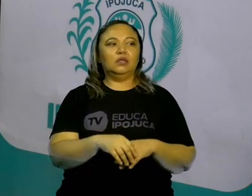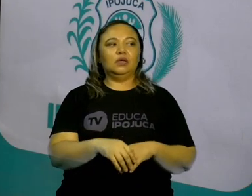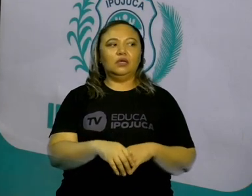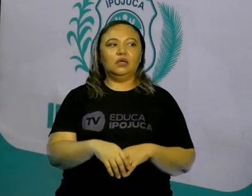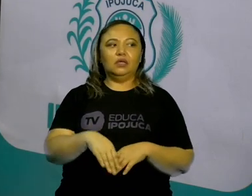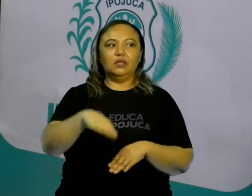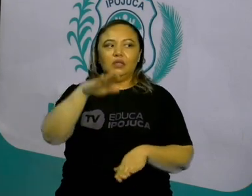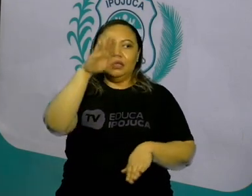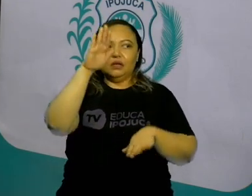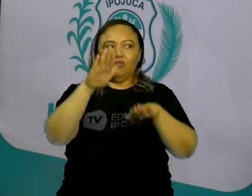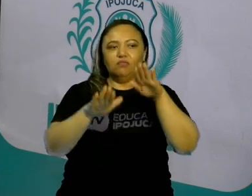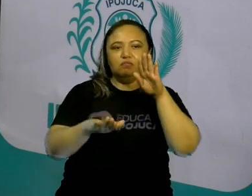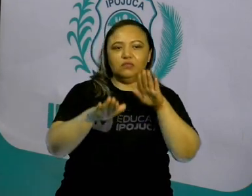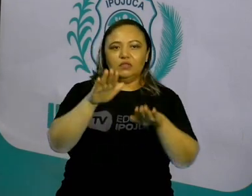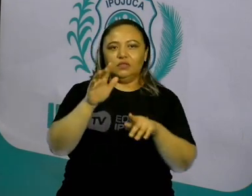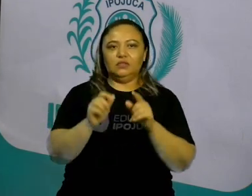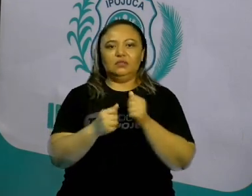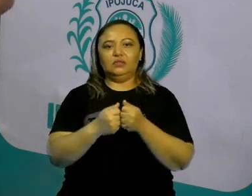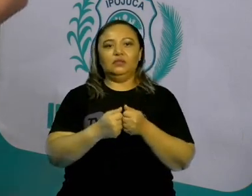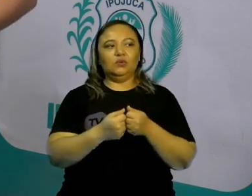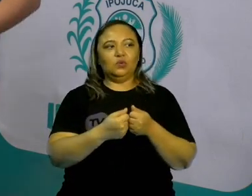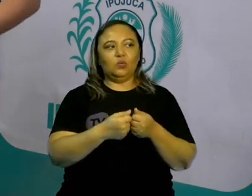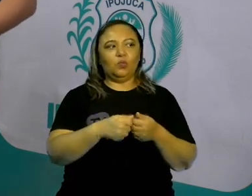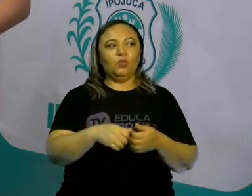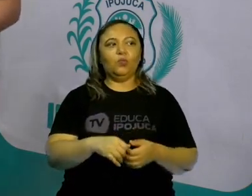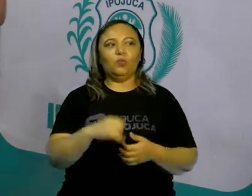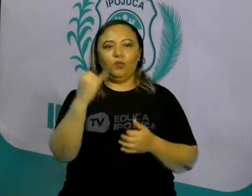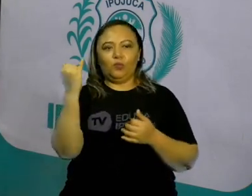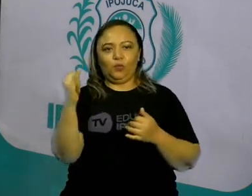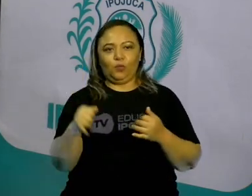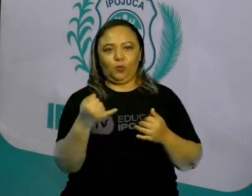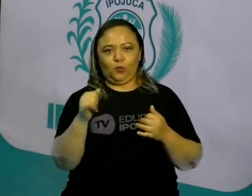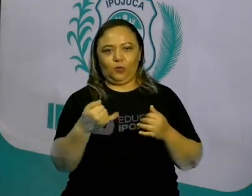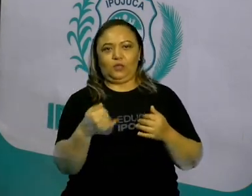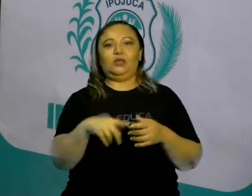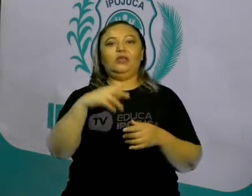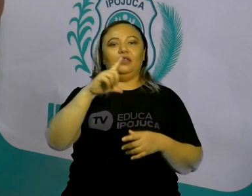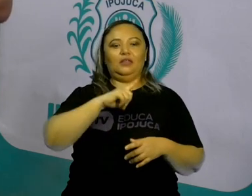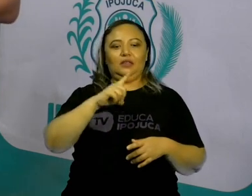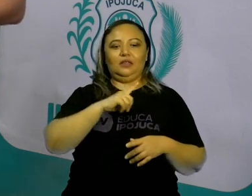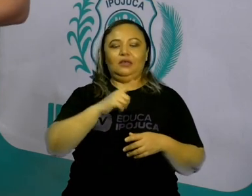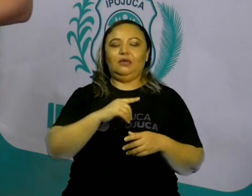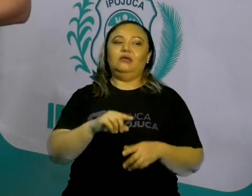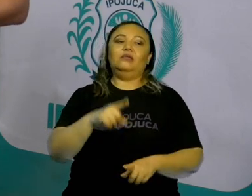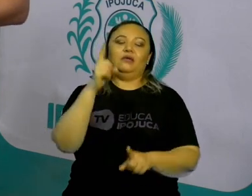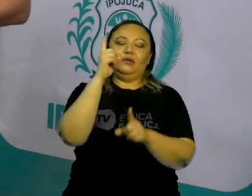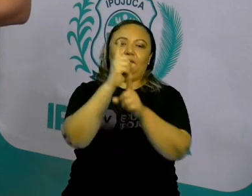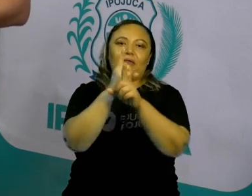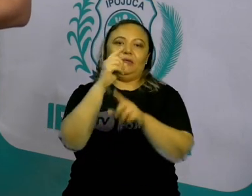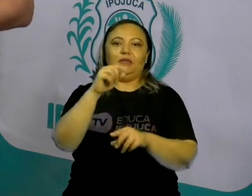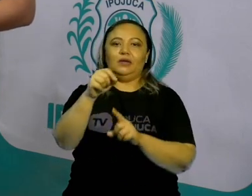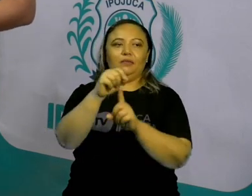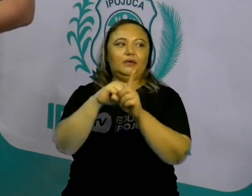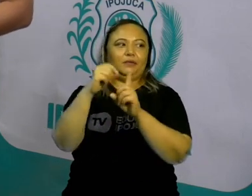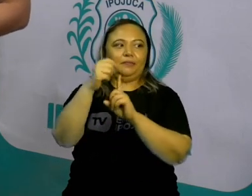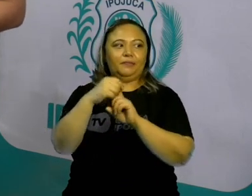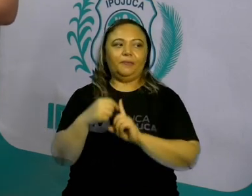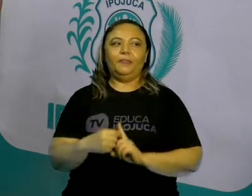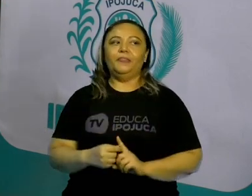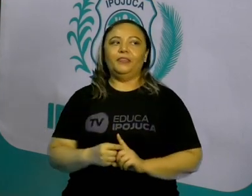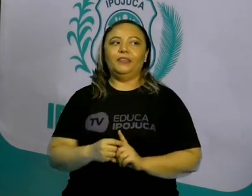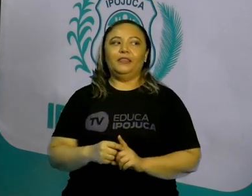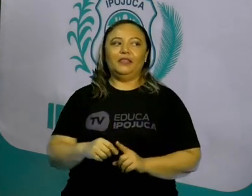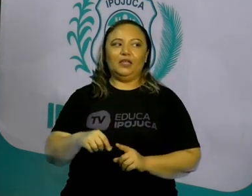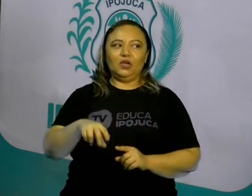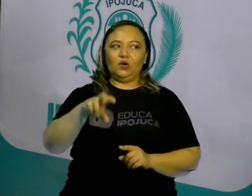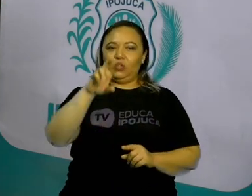dessas bananas. Como nós temos 10 números, a chance da Julieta encontrar uma banana